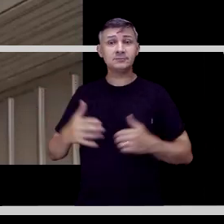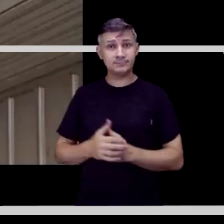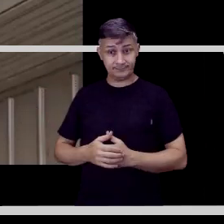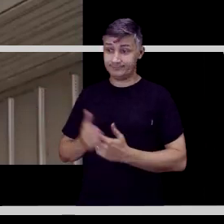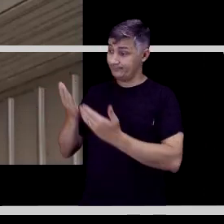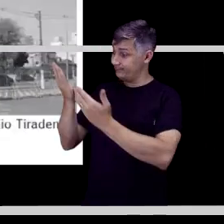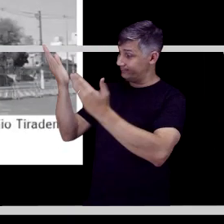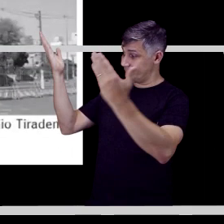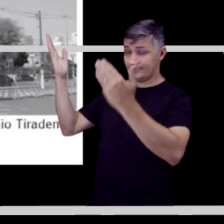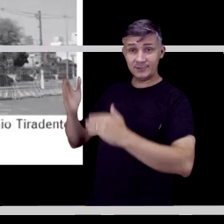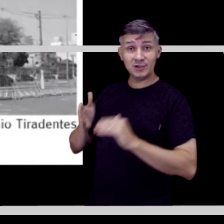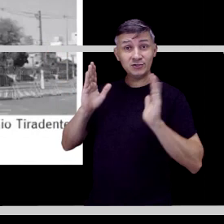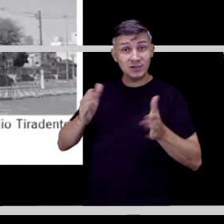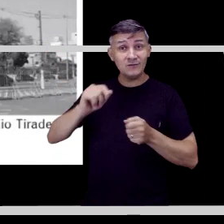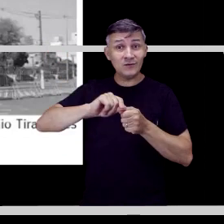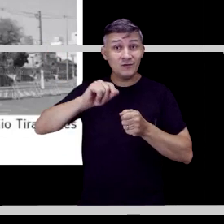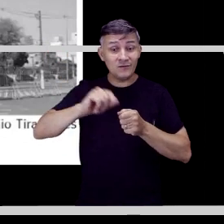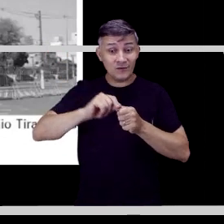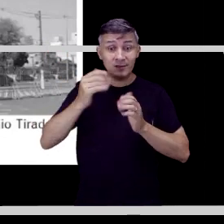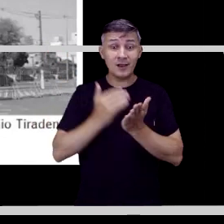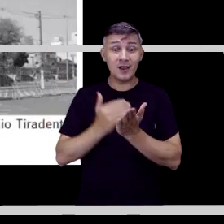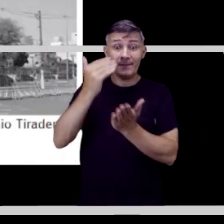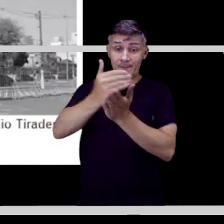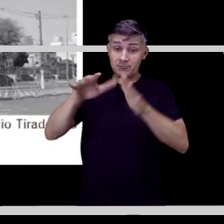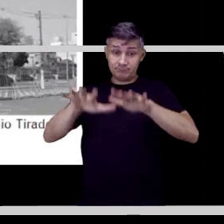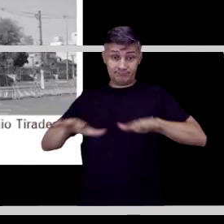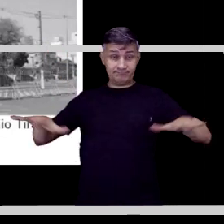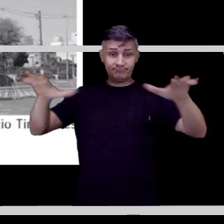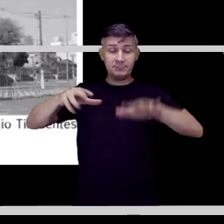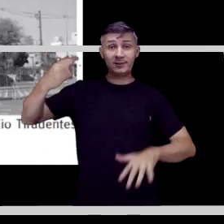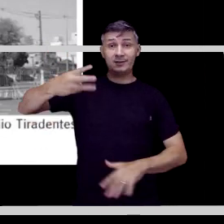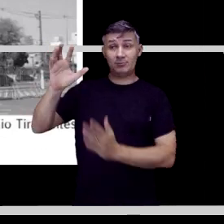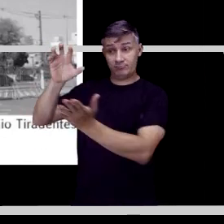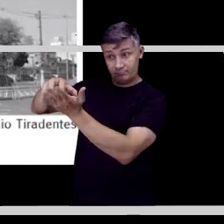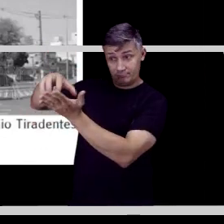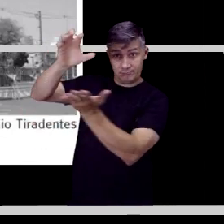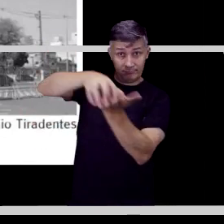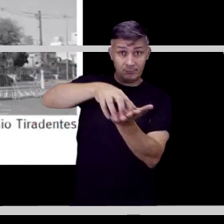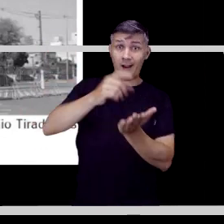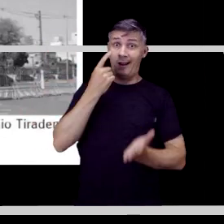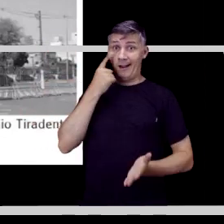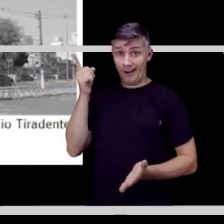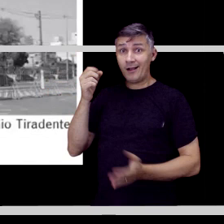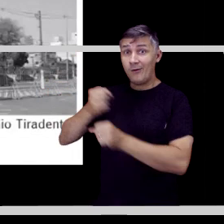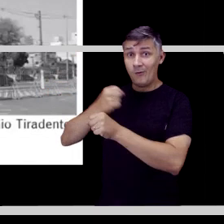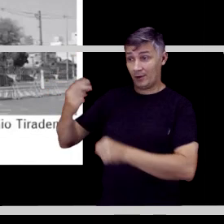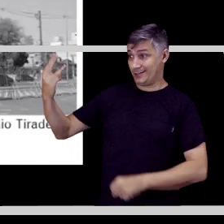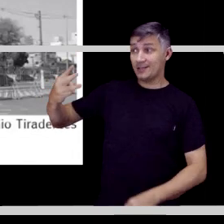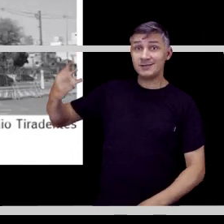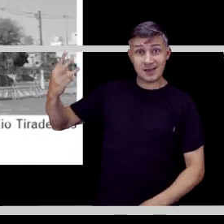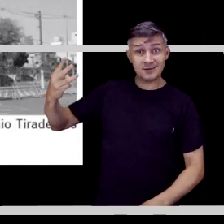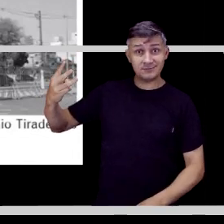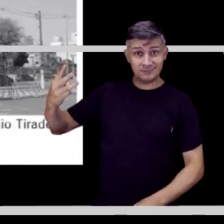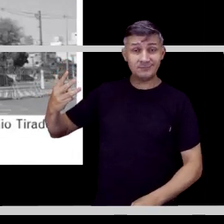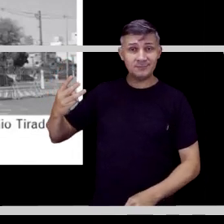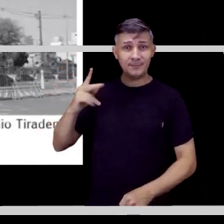Então, que foi feita como uma extensão, né? Então, é a terceira sede dessa grande instituição, que é a Pinacoteca de São